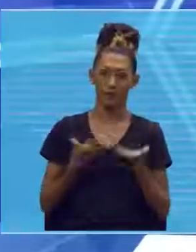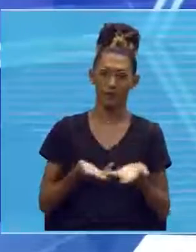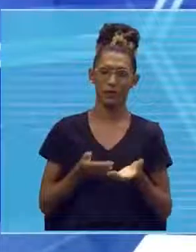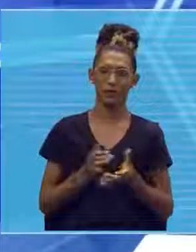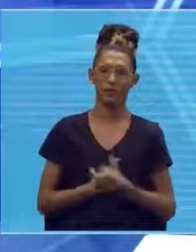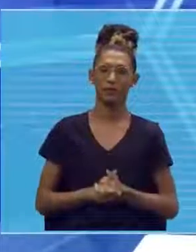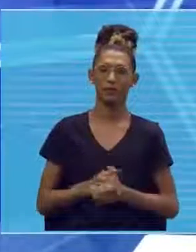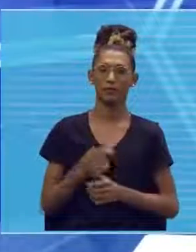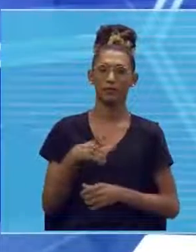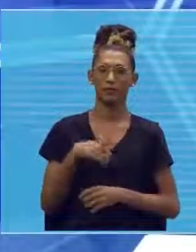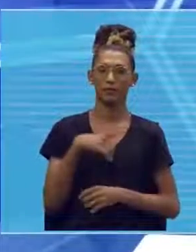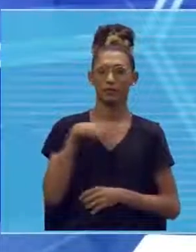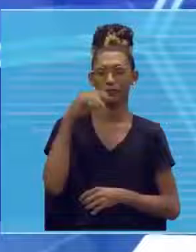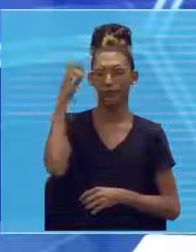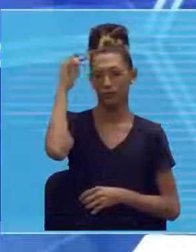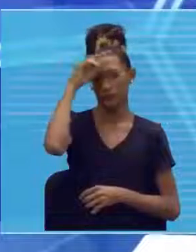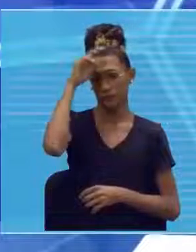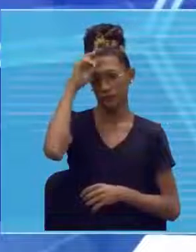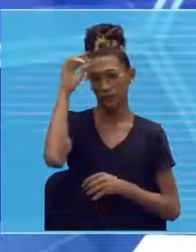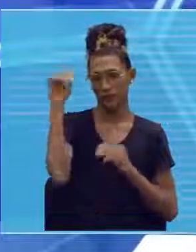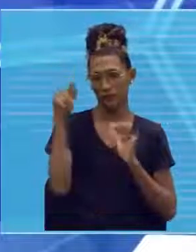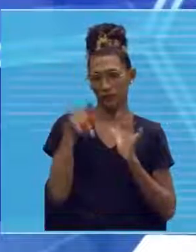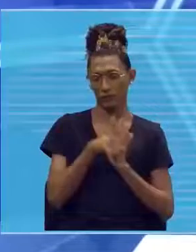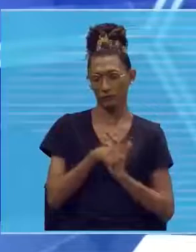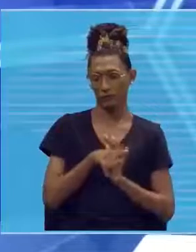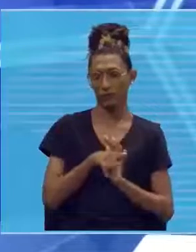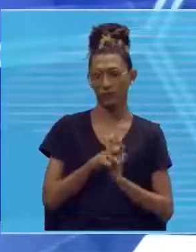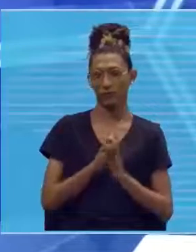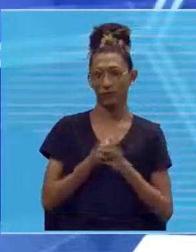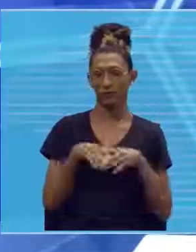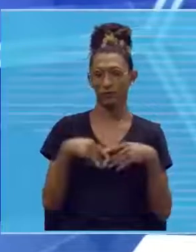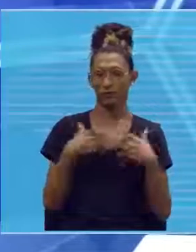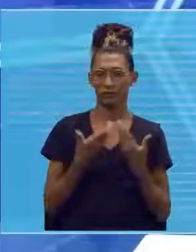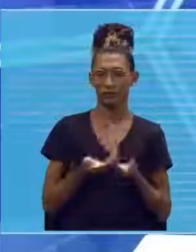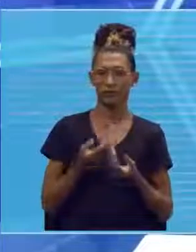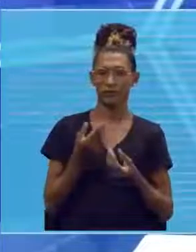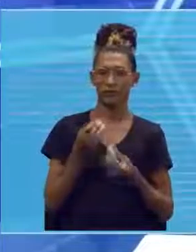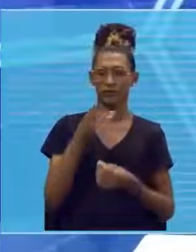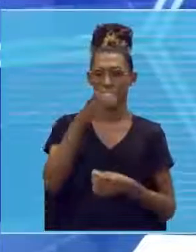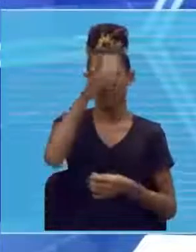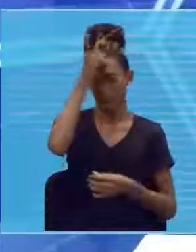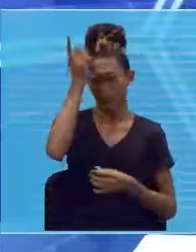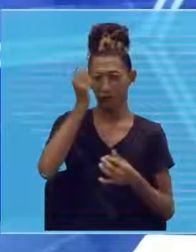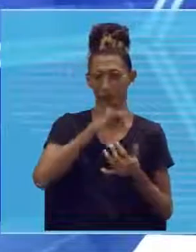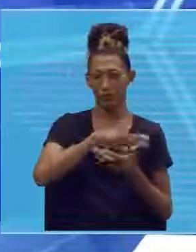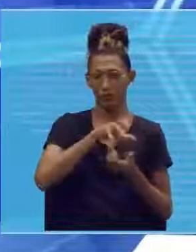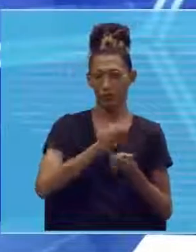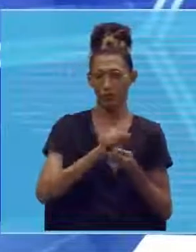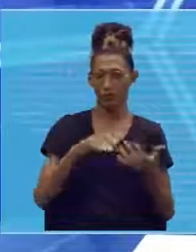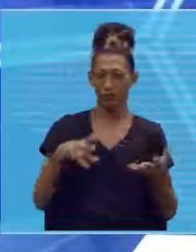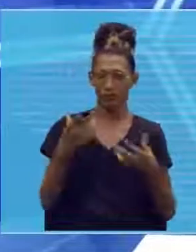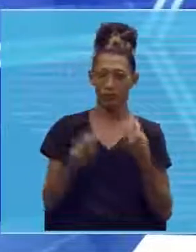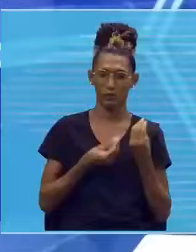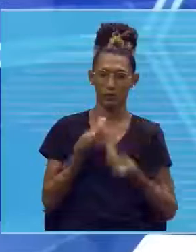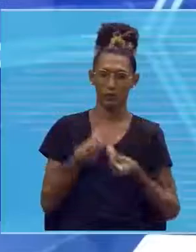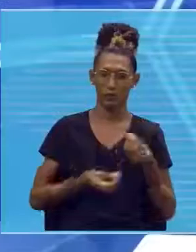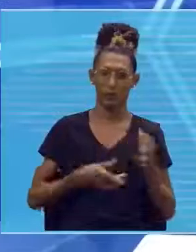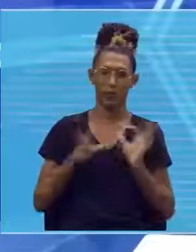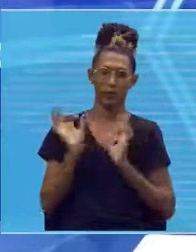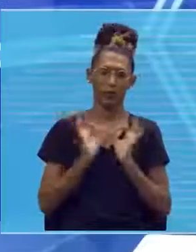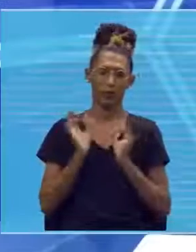presente nas histórias né da própria existência deles como foi criado o universo do que é feito o universo